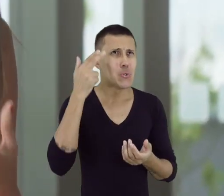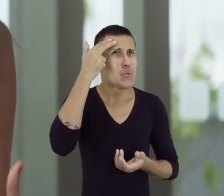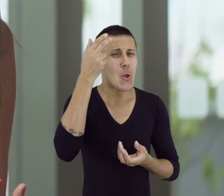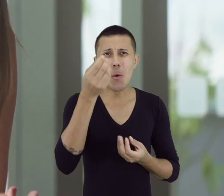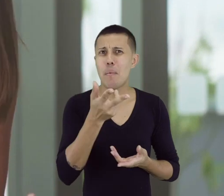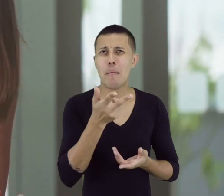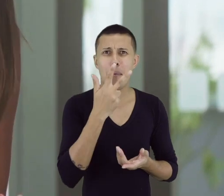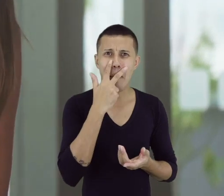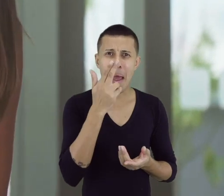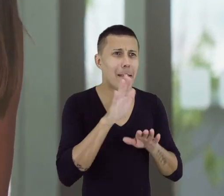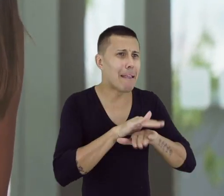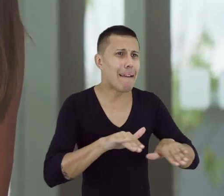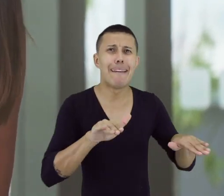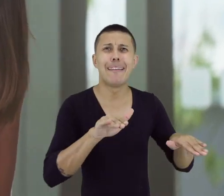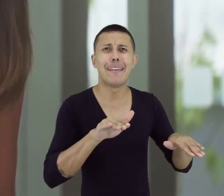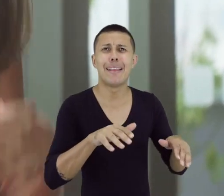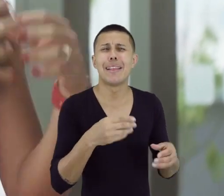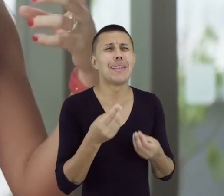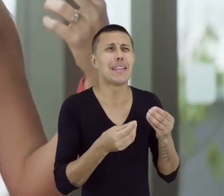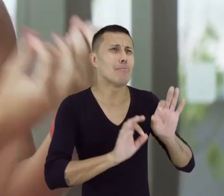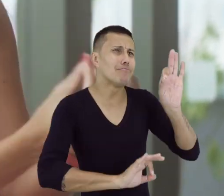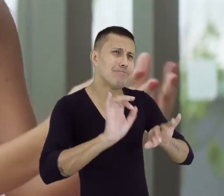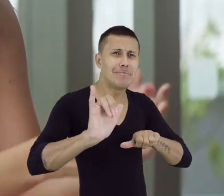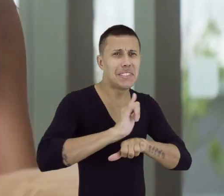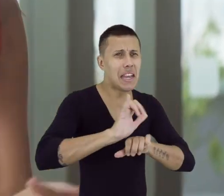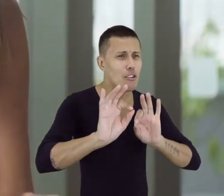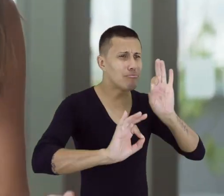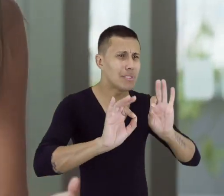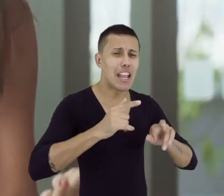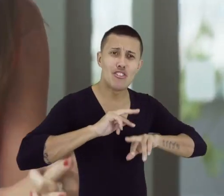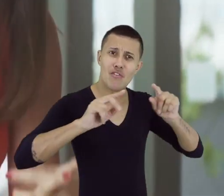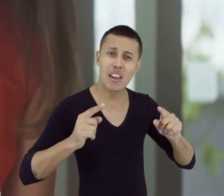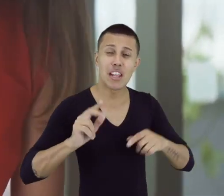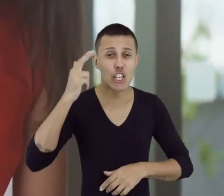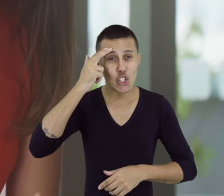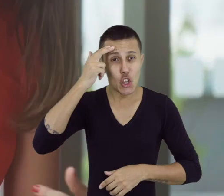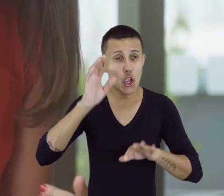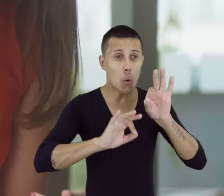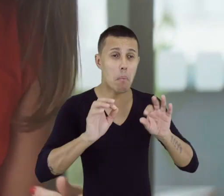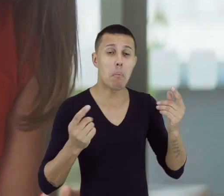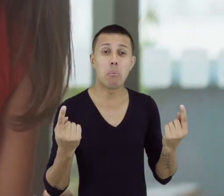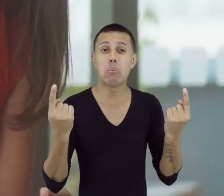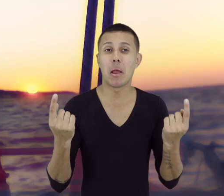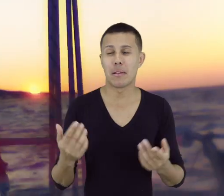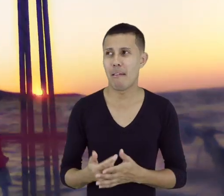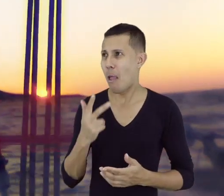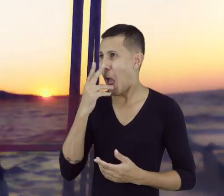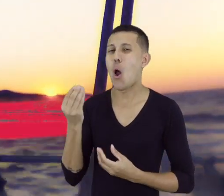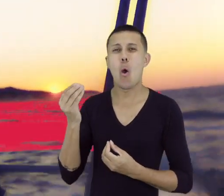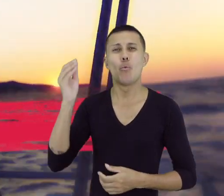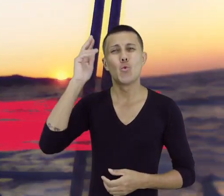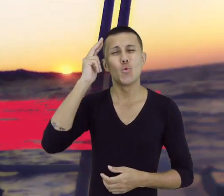realização desse sonho, que é um sonho quase de criança. Como é que você fez os planos para isso? Qual é a diferença entre sonho e plano? Acho que